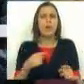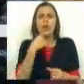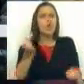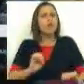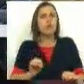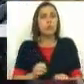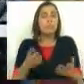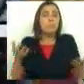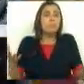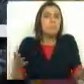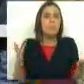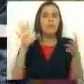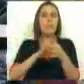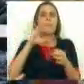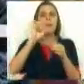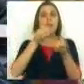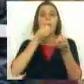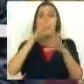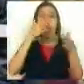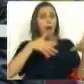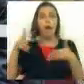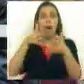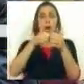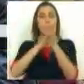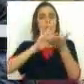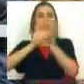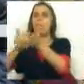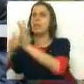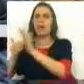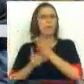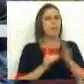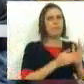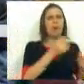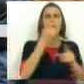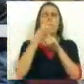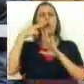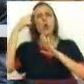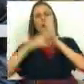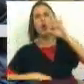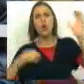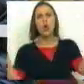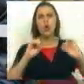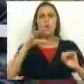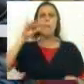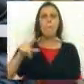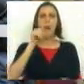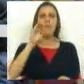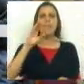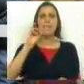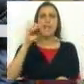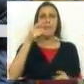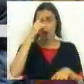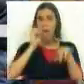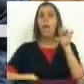citou? Também sobre a sua deriva de tudo examinar, Sr. Ministro, porque é que não leu o relatório do Paulo Santiago, onde põe